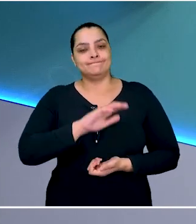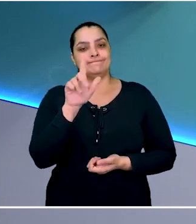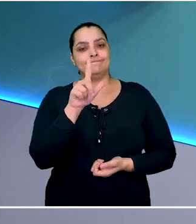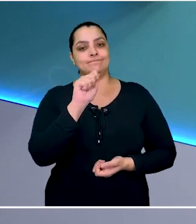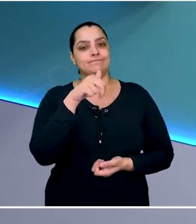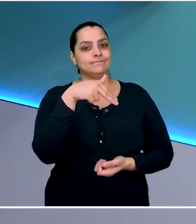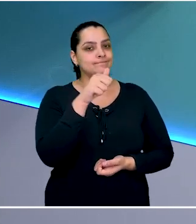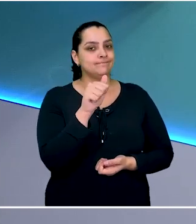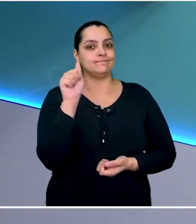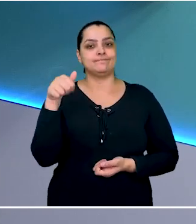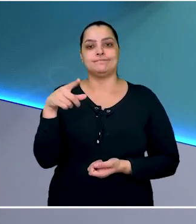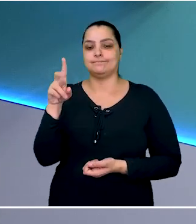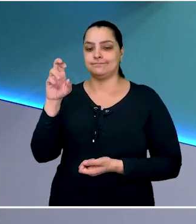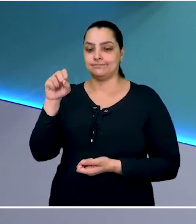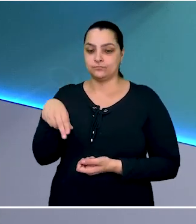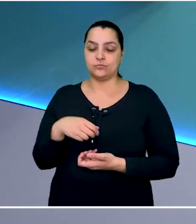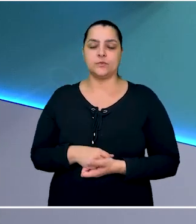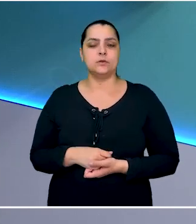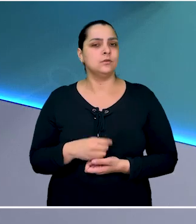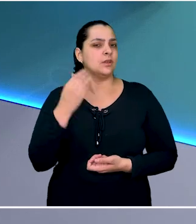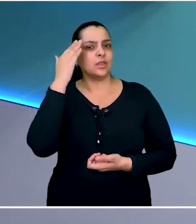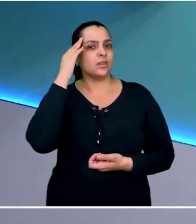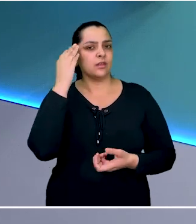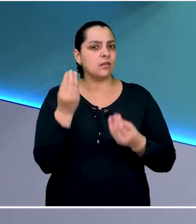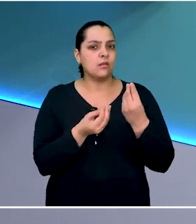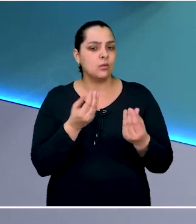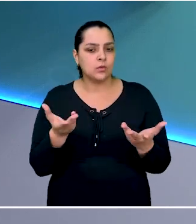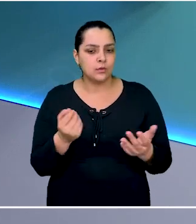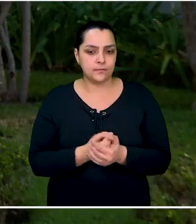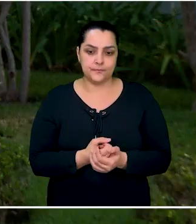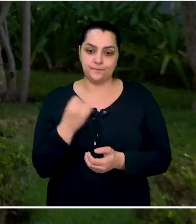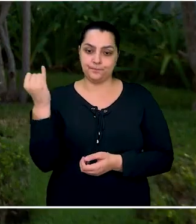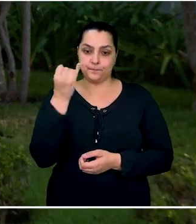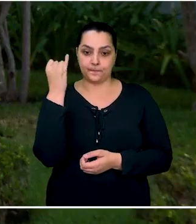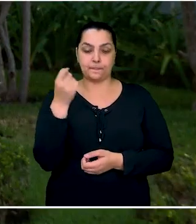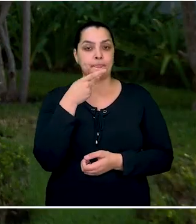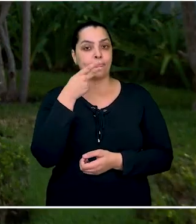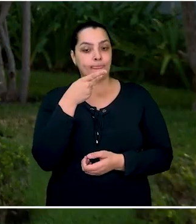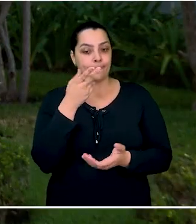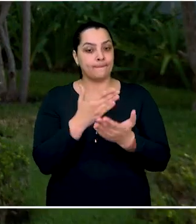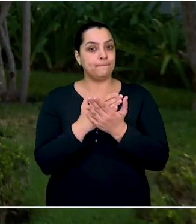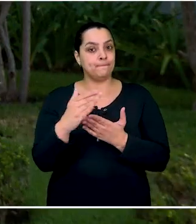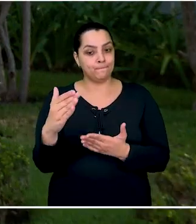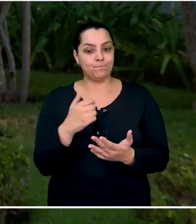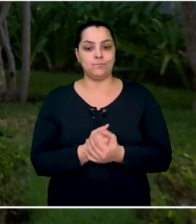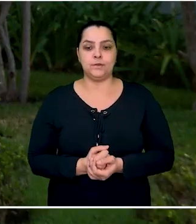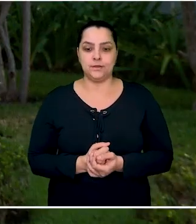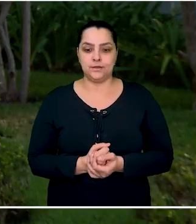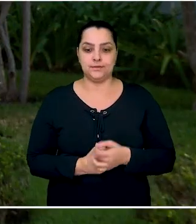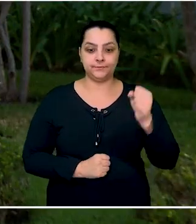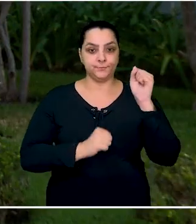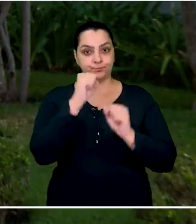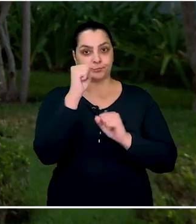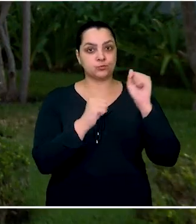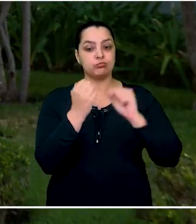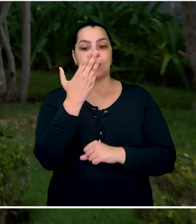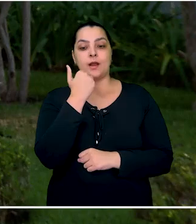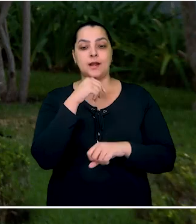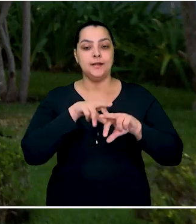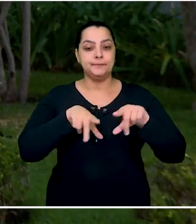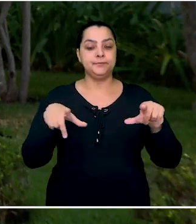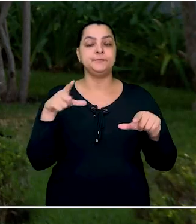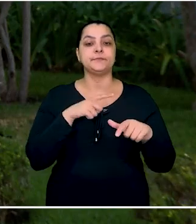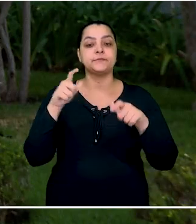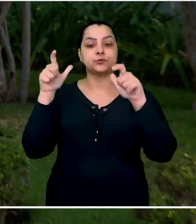Olá, Luana. Oi, Anderson. Para compreender este caso, é importante a gente mencionar inicialmente que nas indústrias de